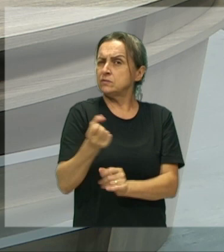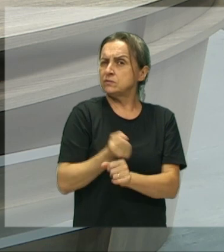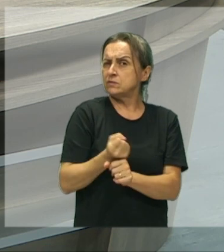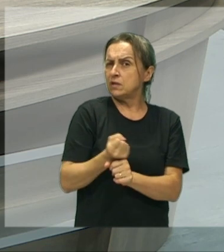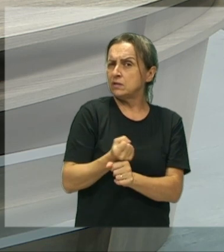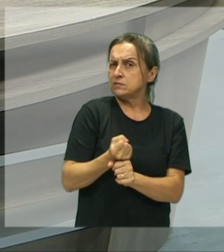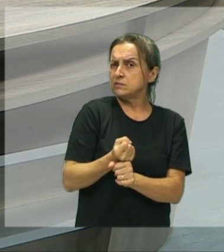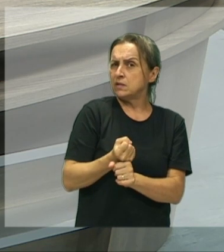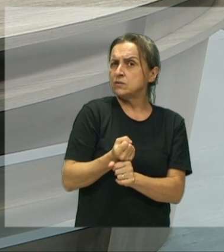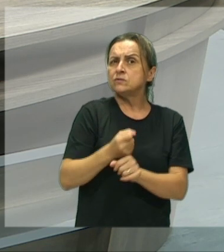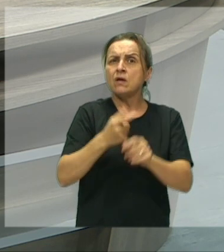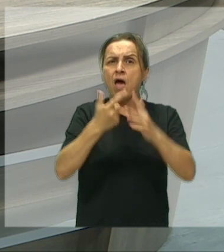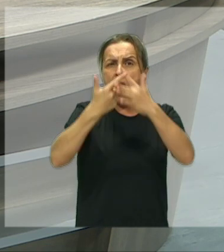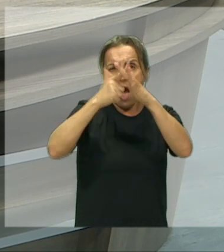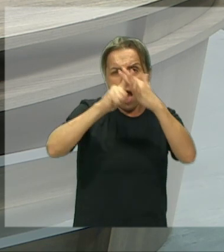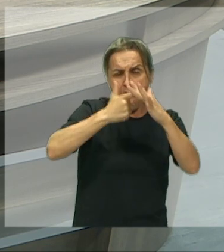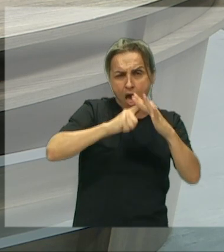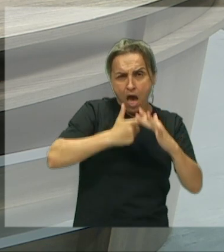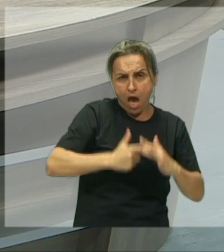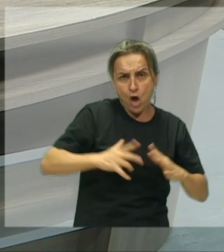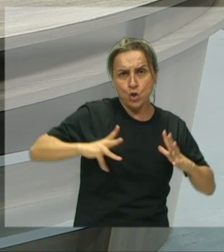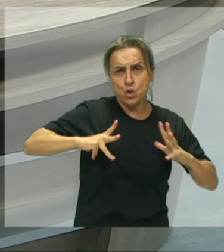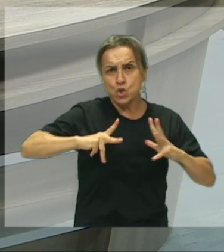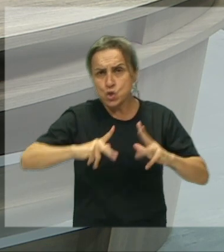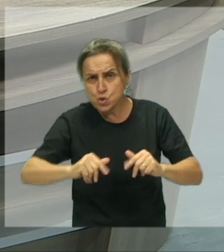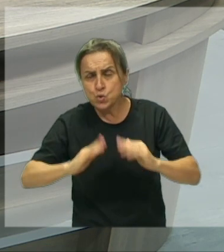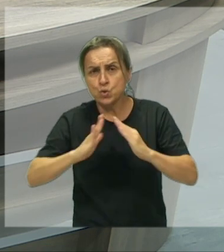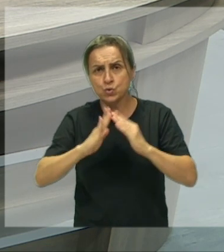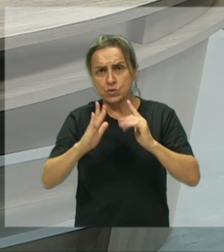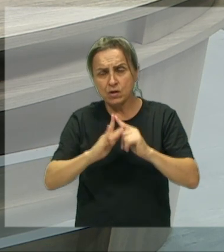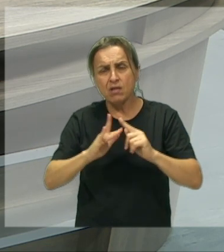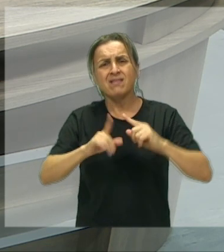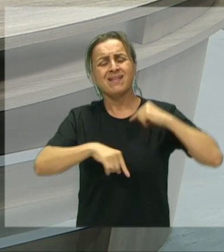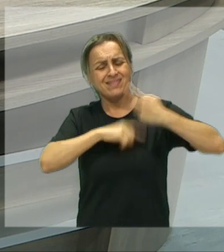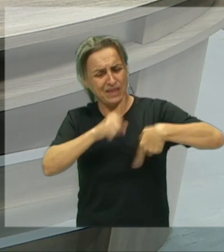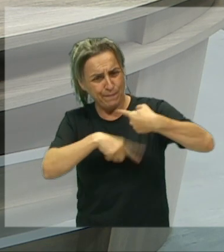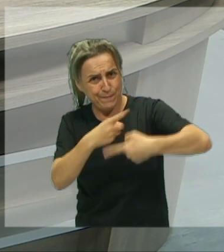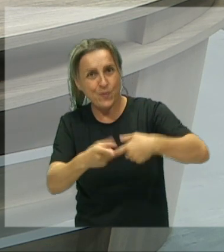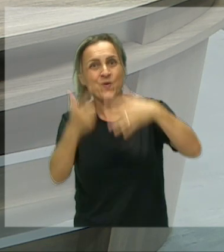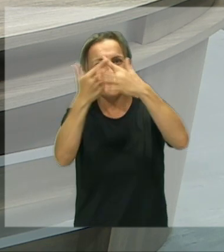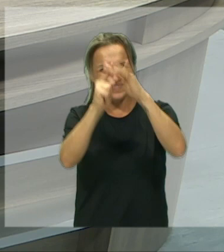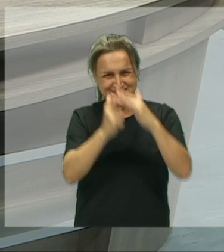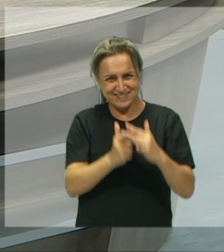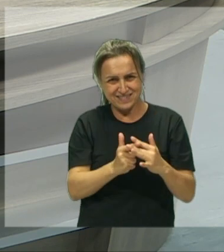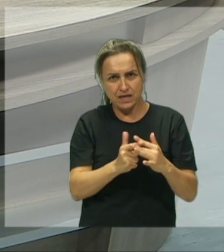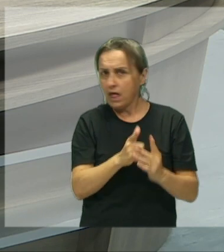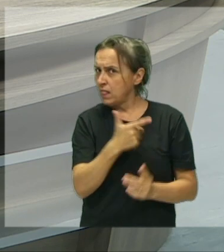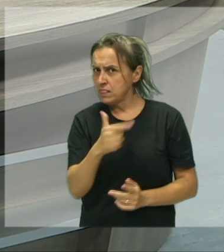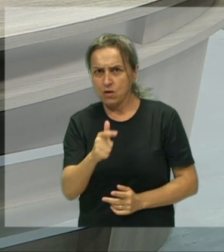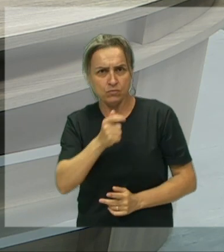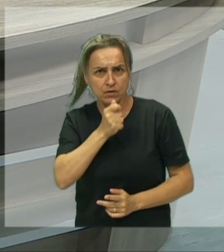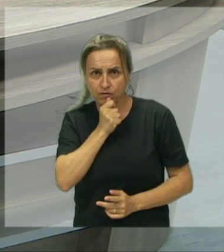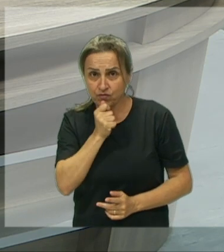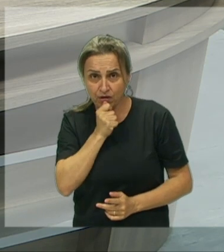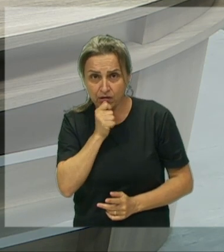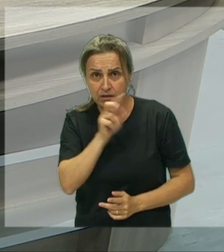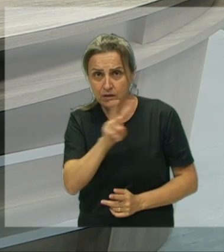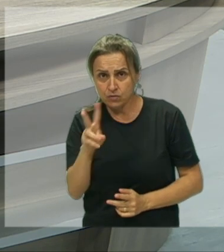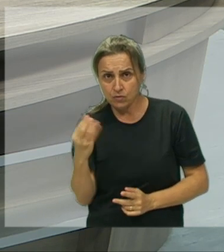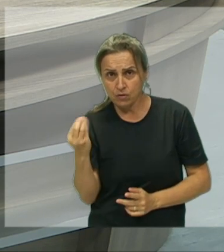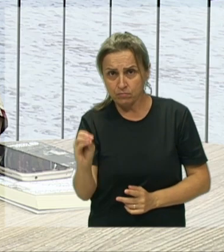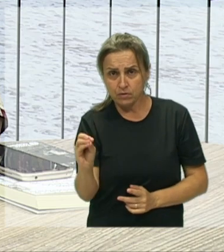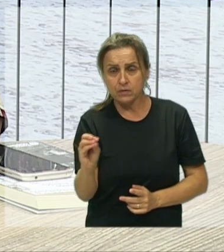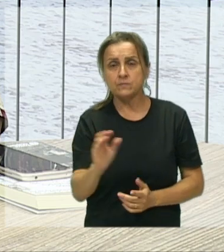restauro da igreja. Sim. Mesmo após o restauro, não houve nenhuma menção? A única menção que